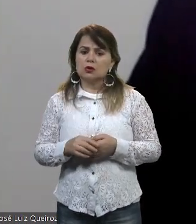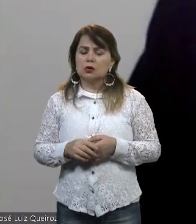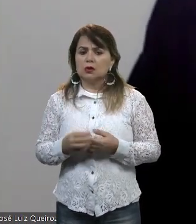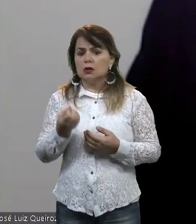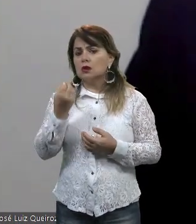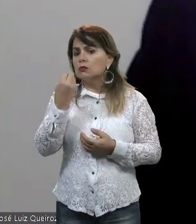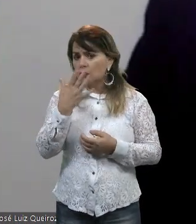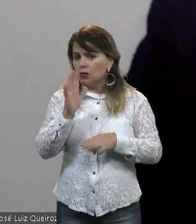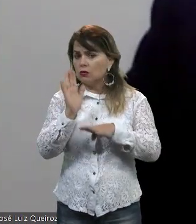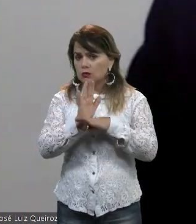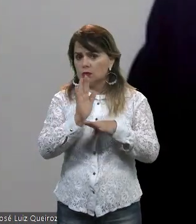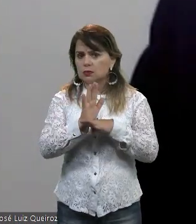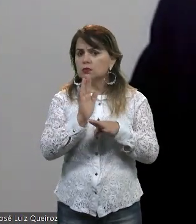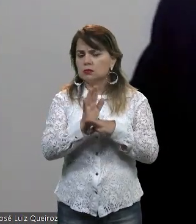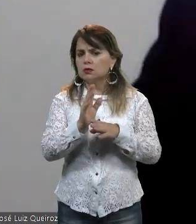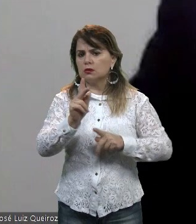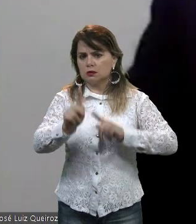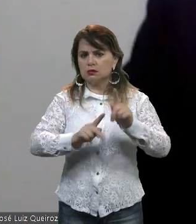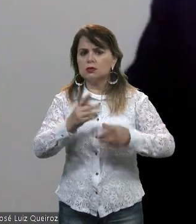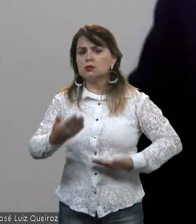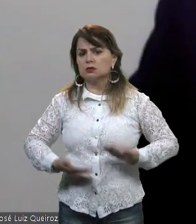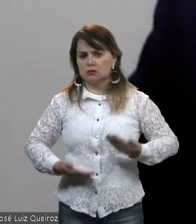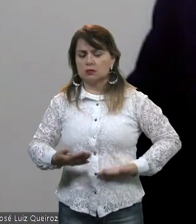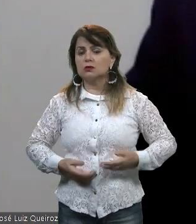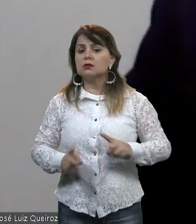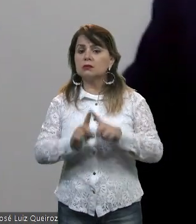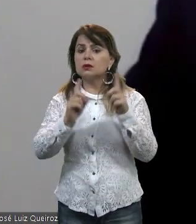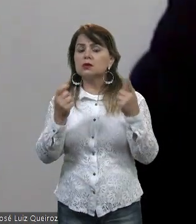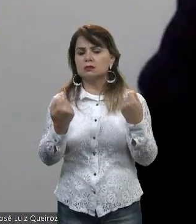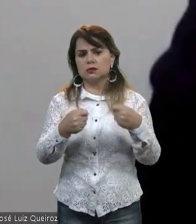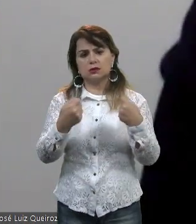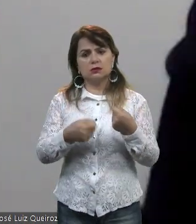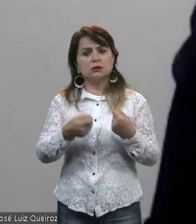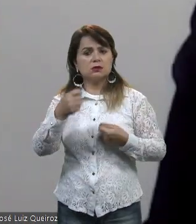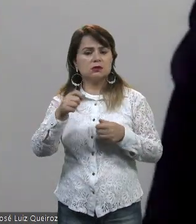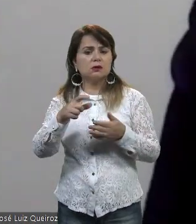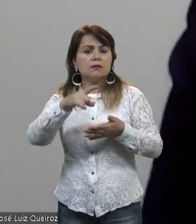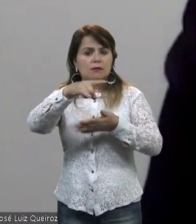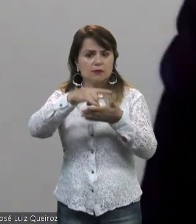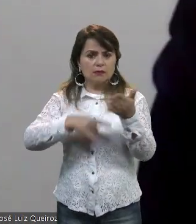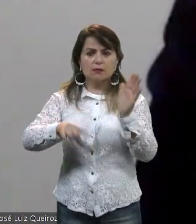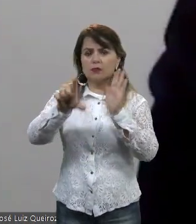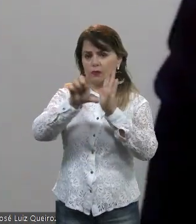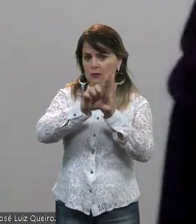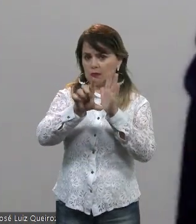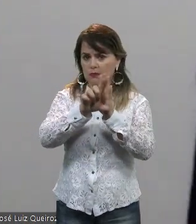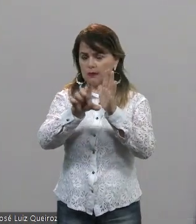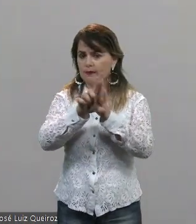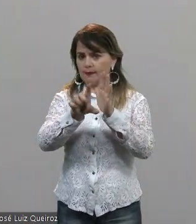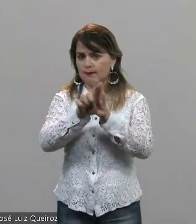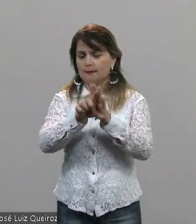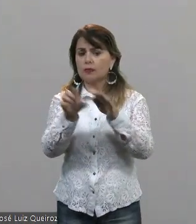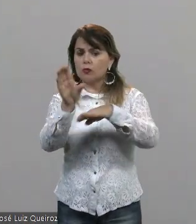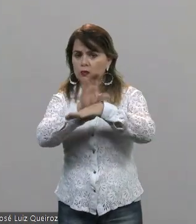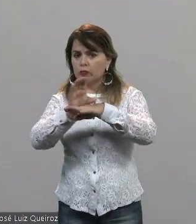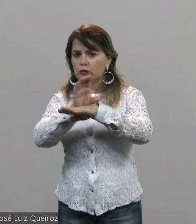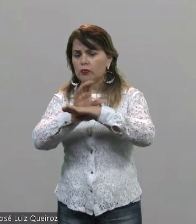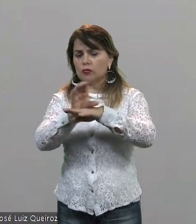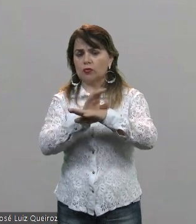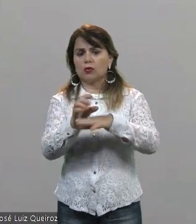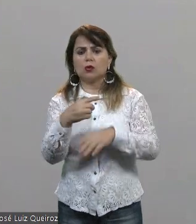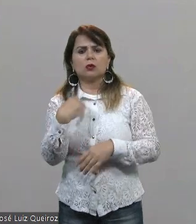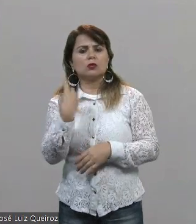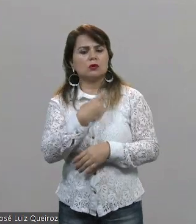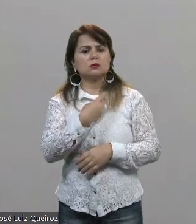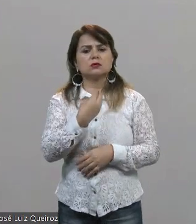mas ela precisa ser, no mínimo, legal, no mínimo constitucional. A gente não pode criar aqui um fato de